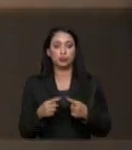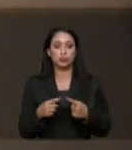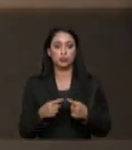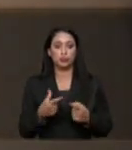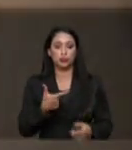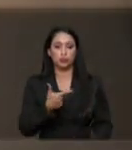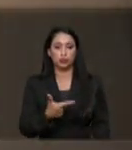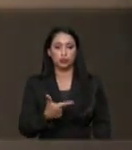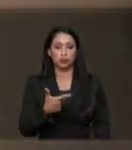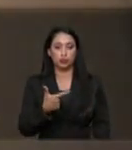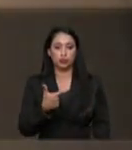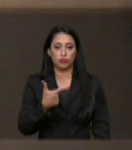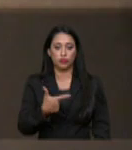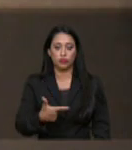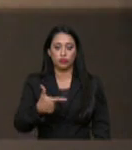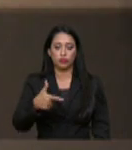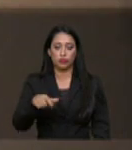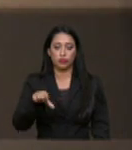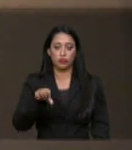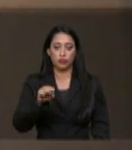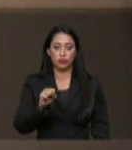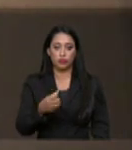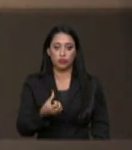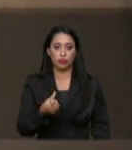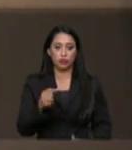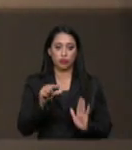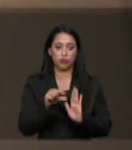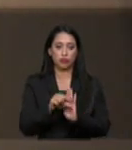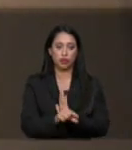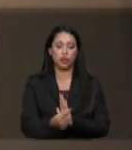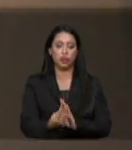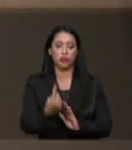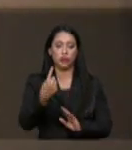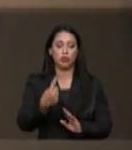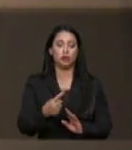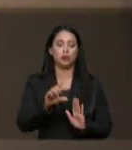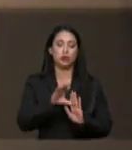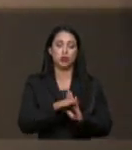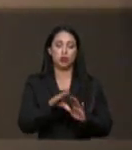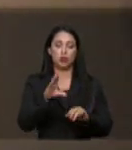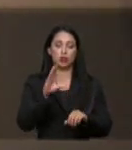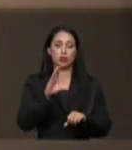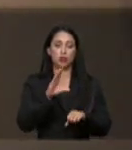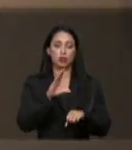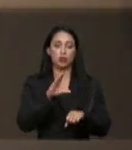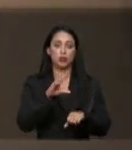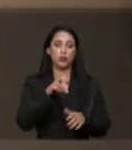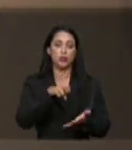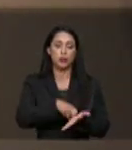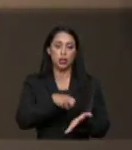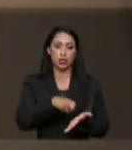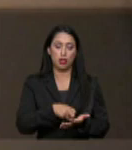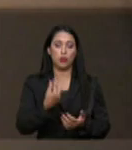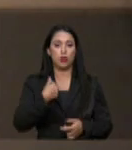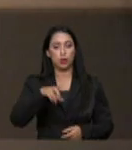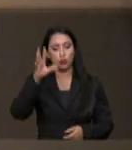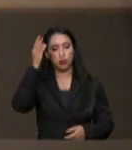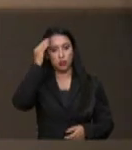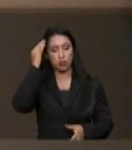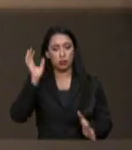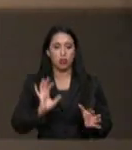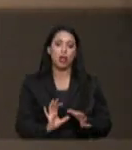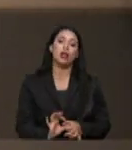atual 280 artigo 286 parágrafo único do Código Penal e eu entendo